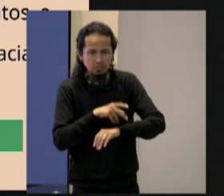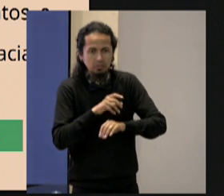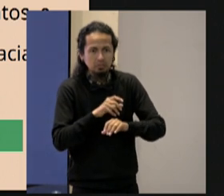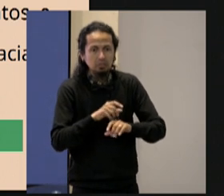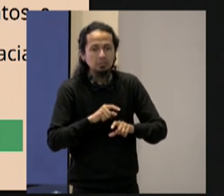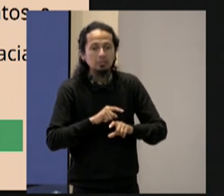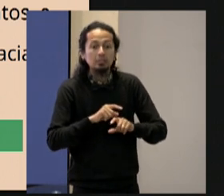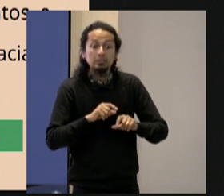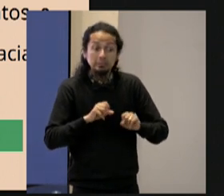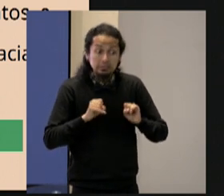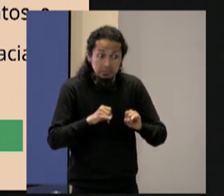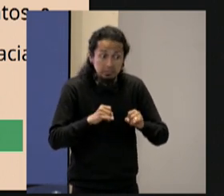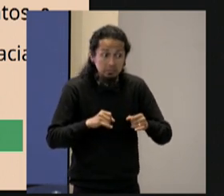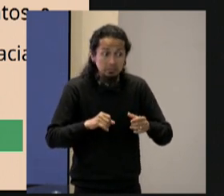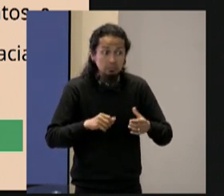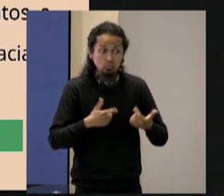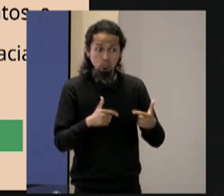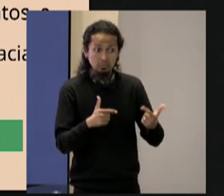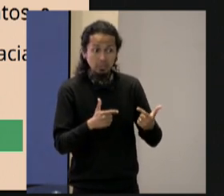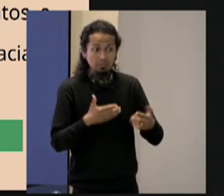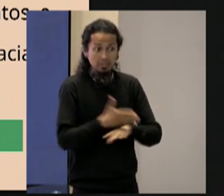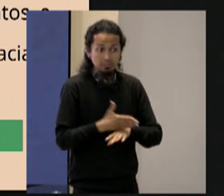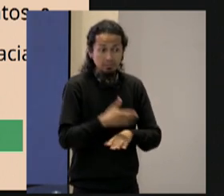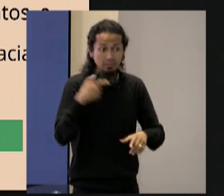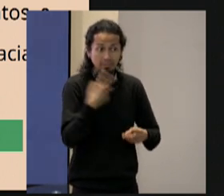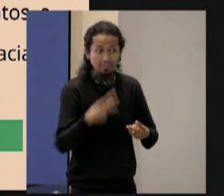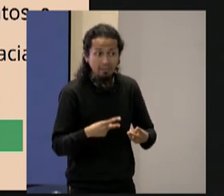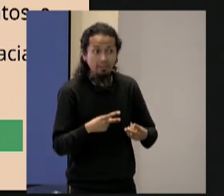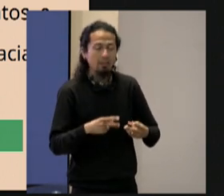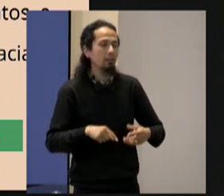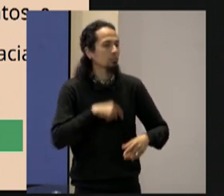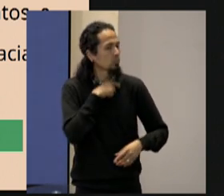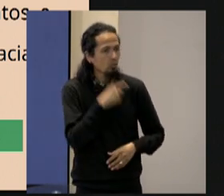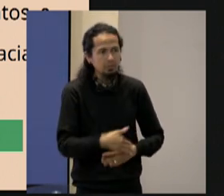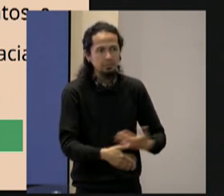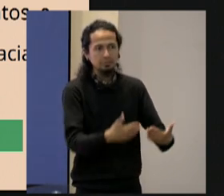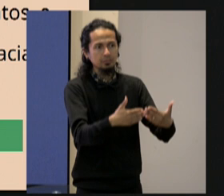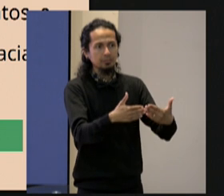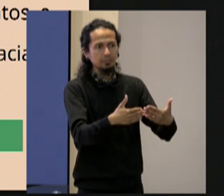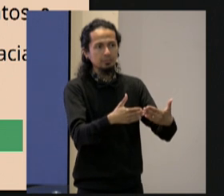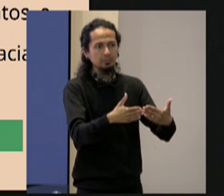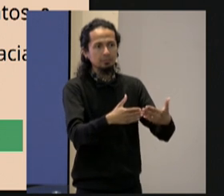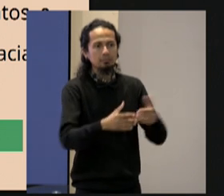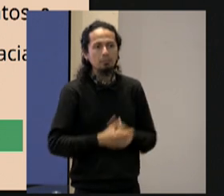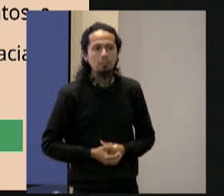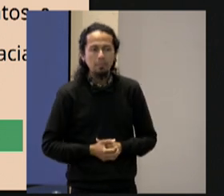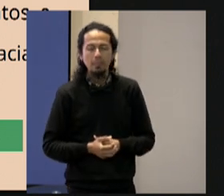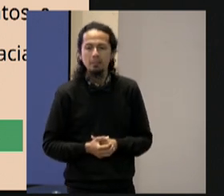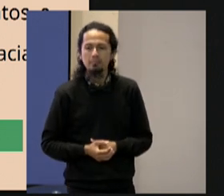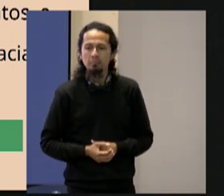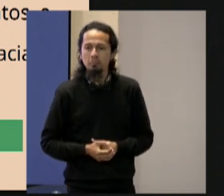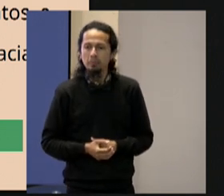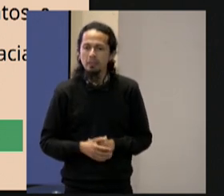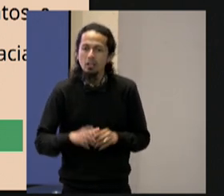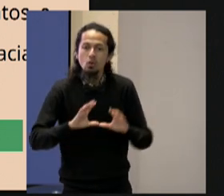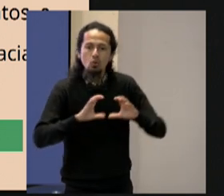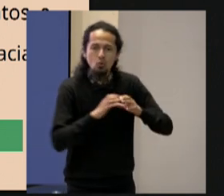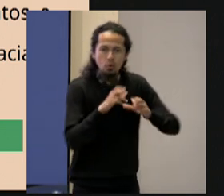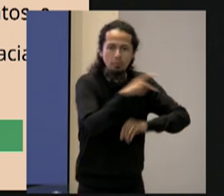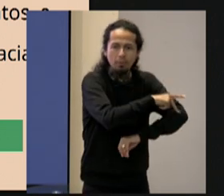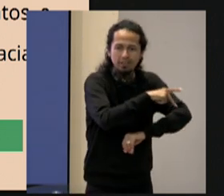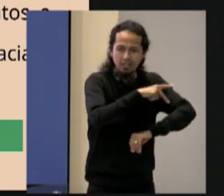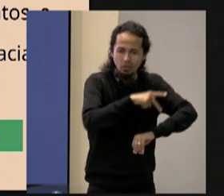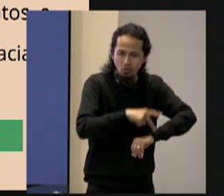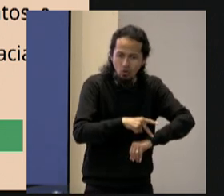envolvida. E para além disso, se a direção da escola e a equipe pedagógica, que é composta por mulheres brancas, também